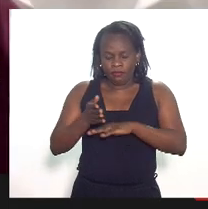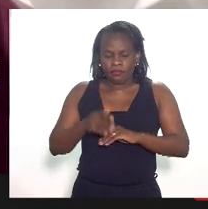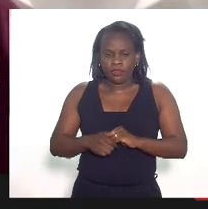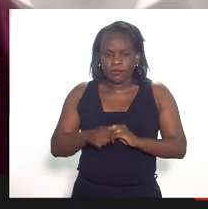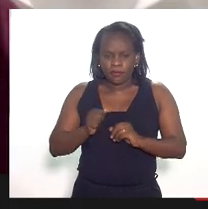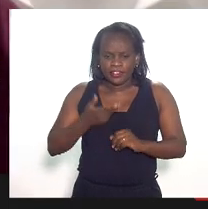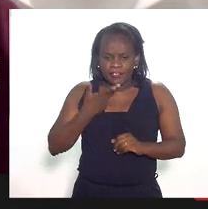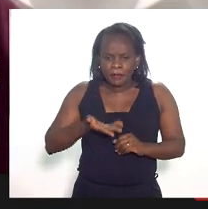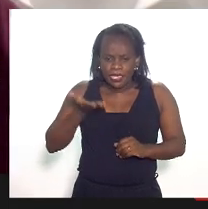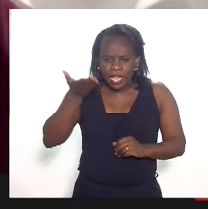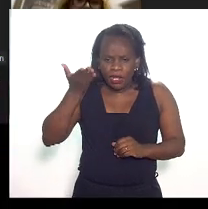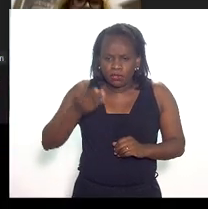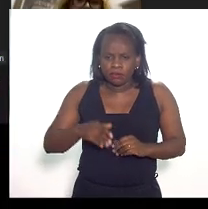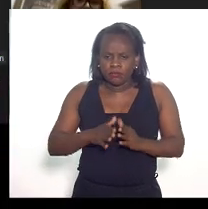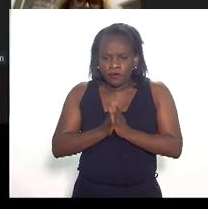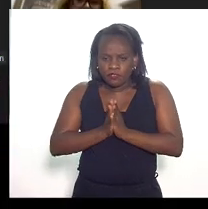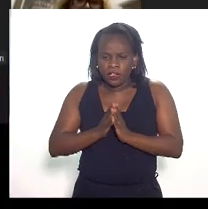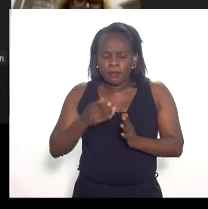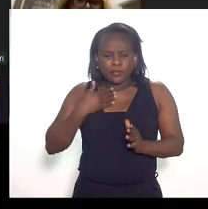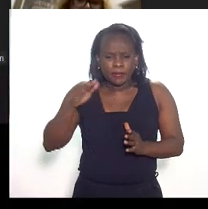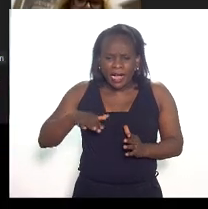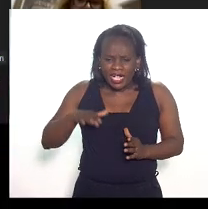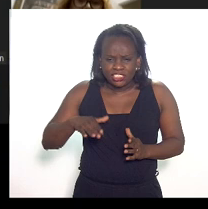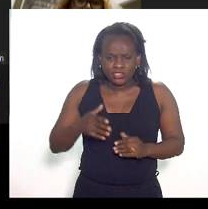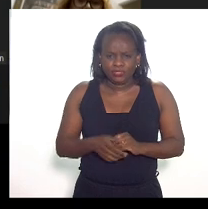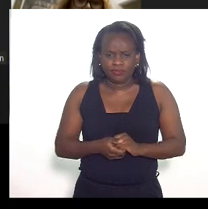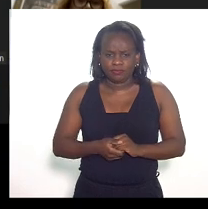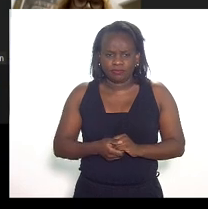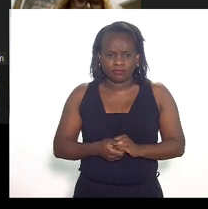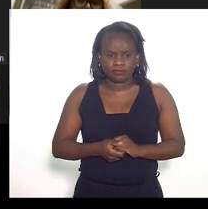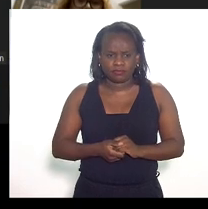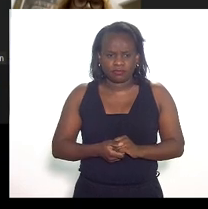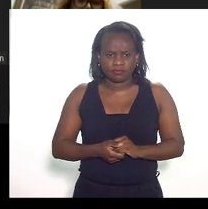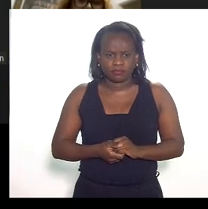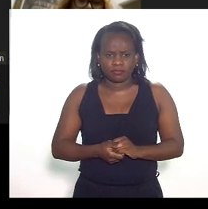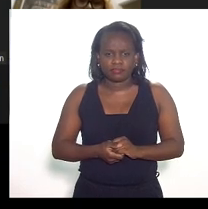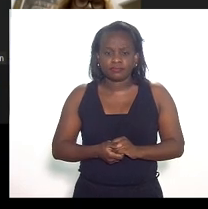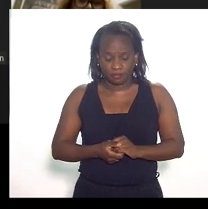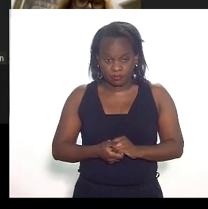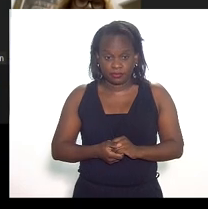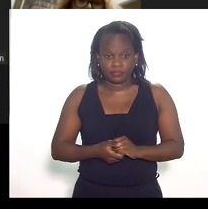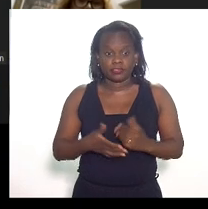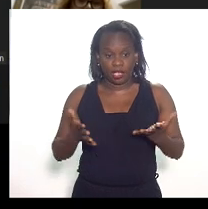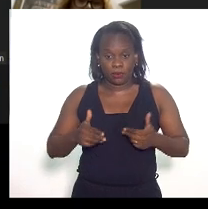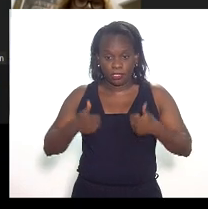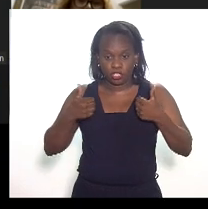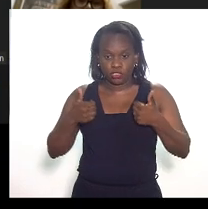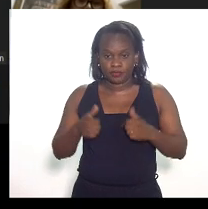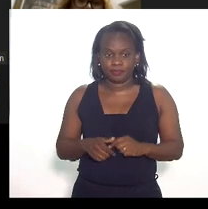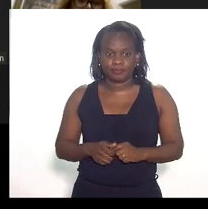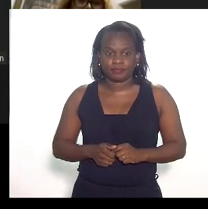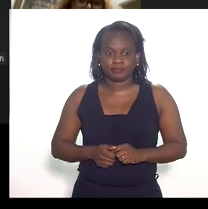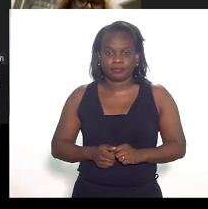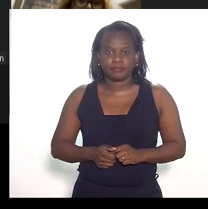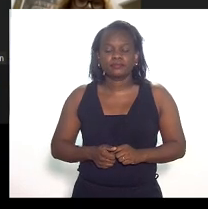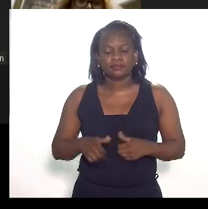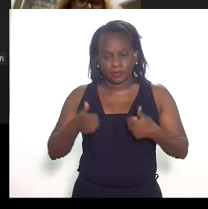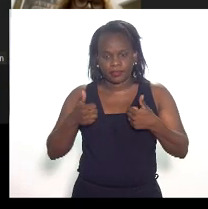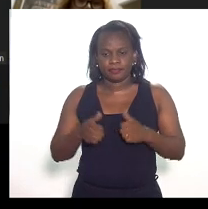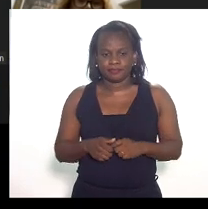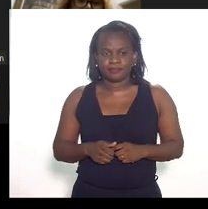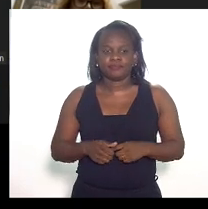falar um pouco mais alto, por favor, que está muito baixo o seu microfone? Sim, sim. Agora melhorou?